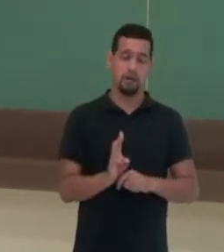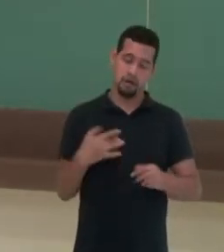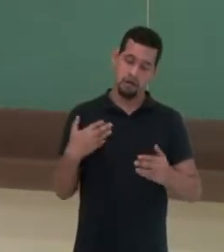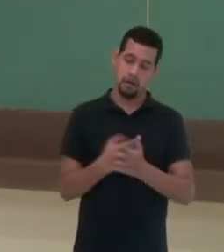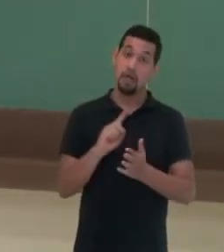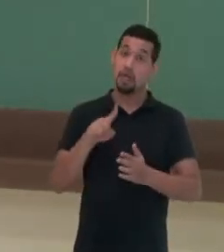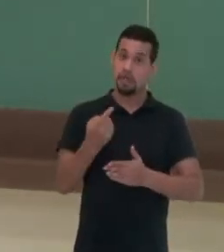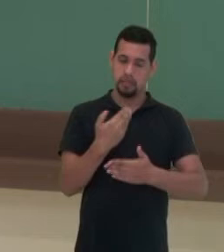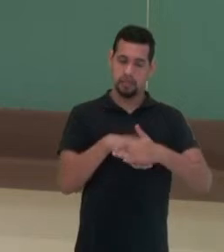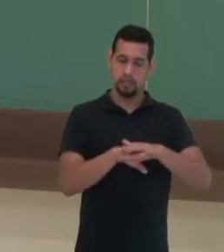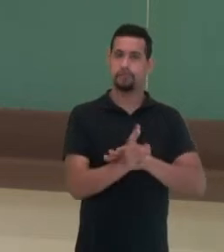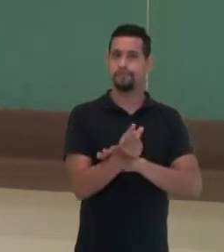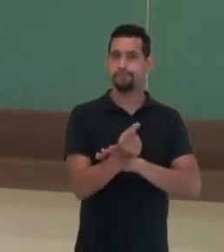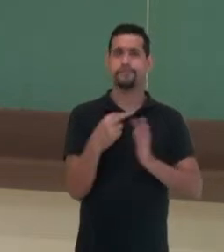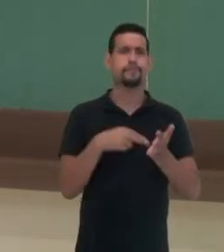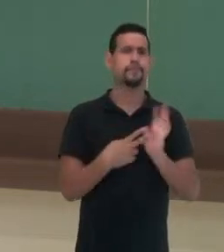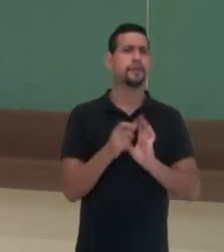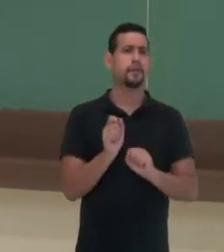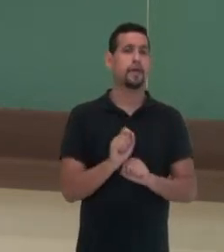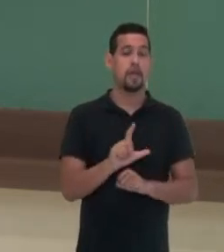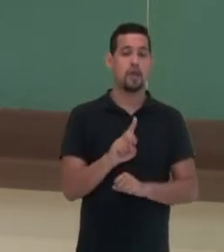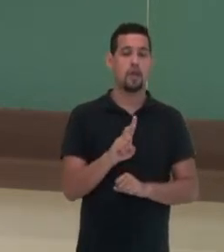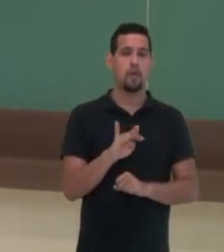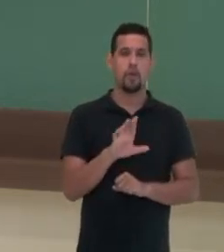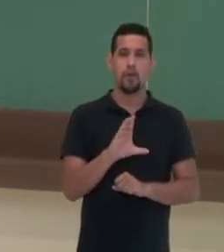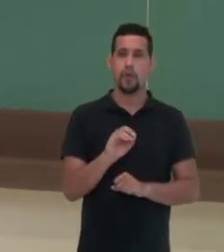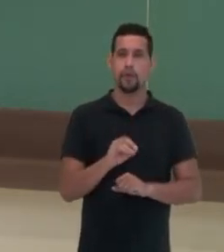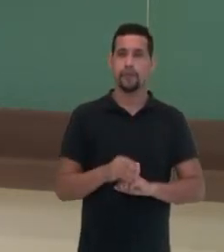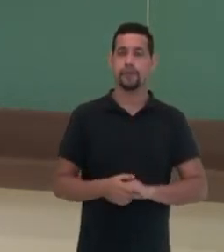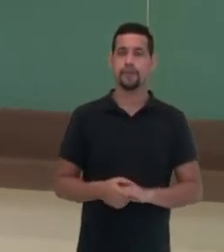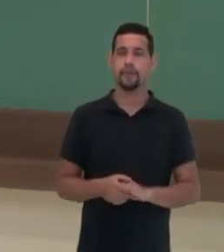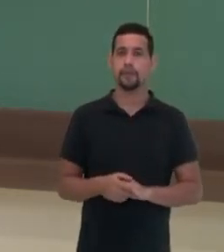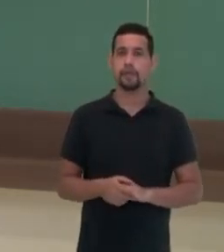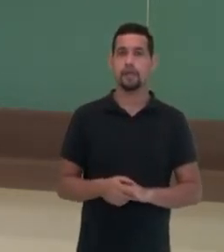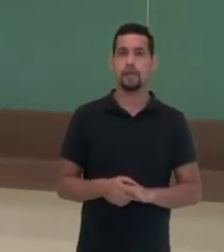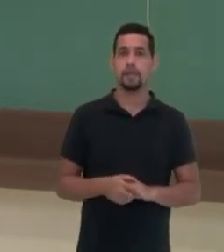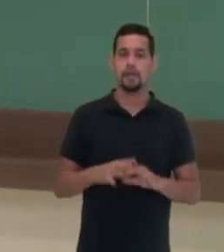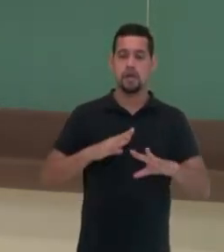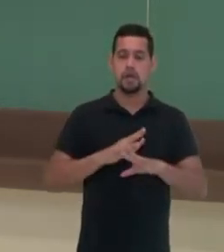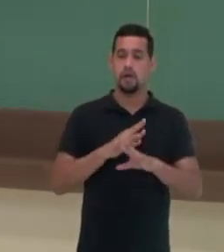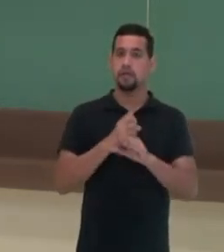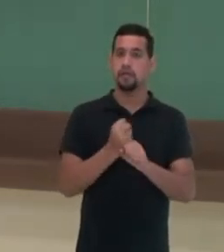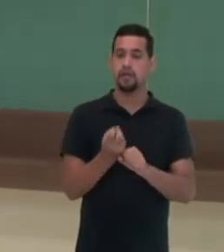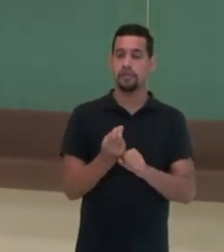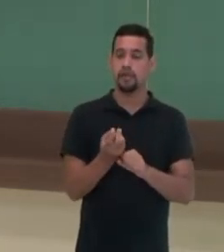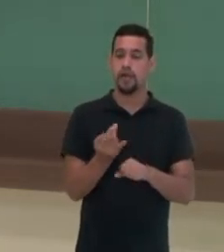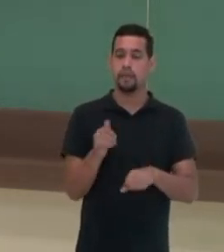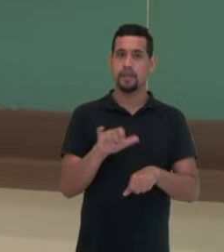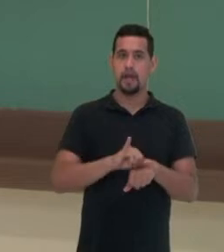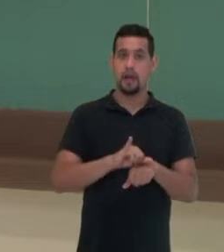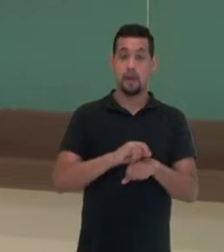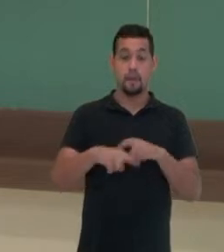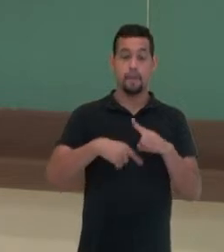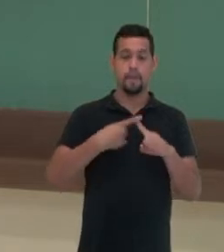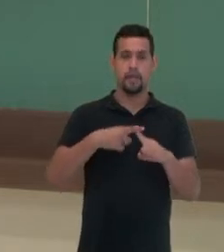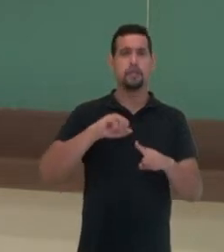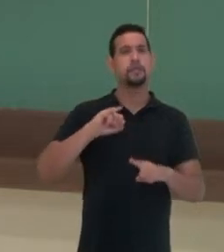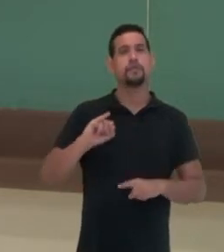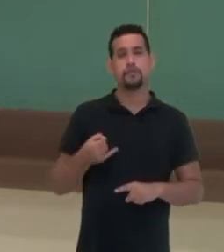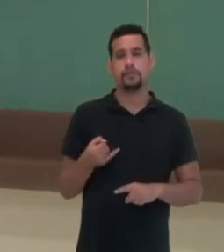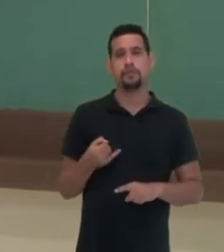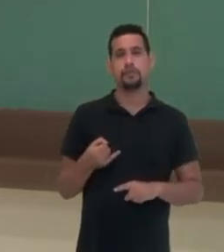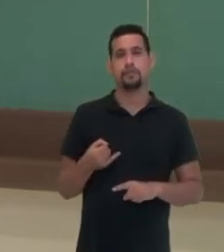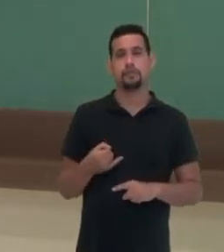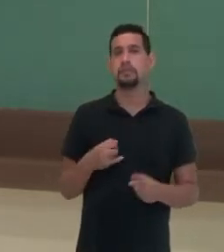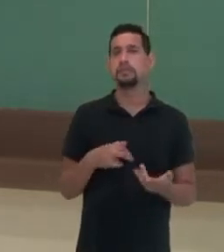após a aplicação, daí seria o lucro, tá bom? Então, ó, montante, capital mais o juro. Capital é o valor que você